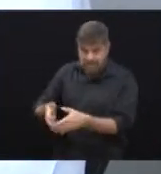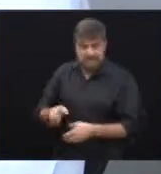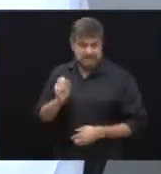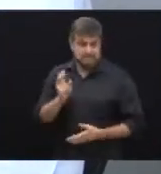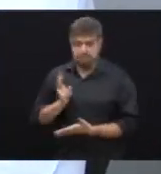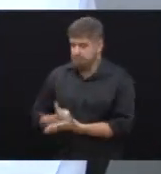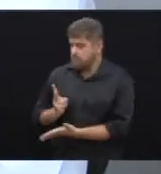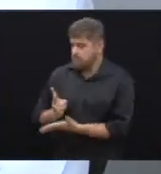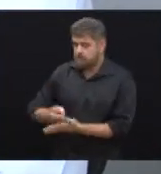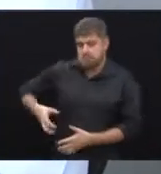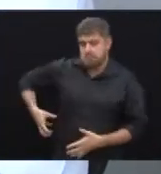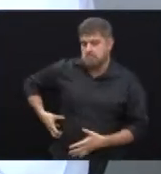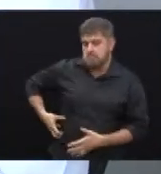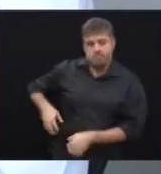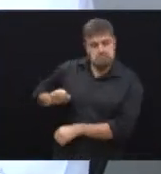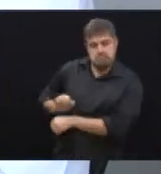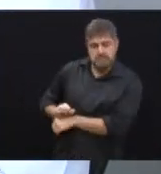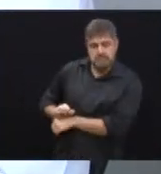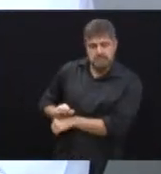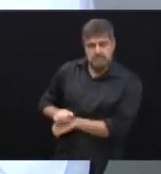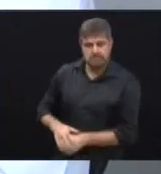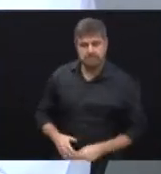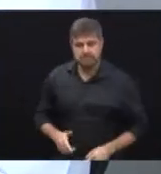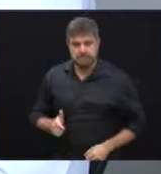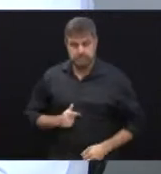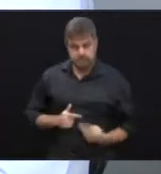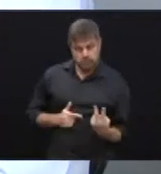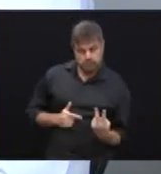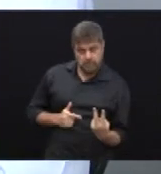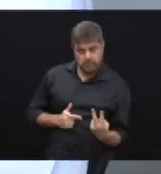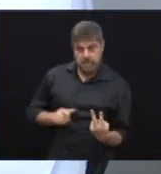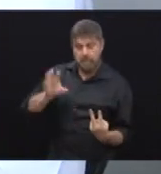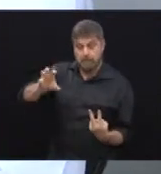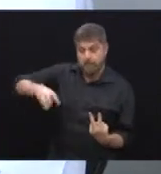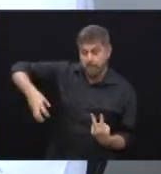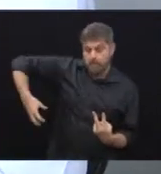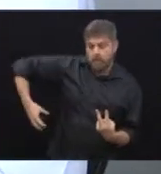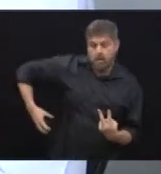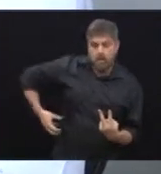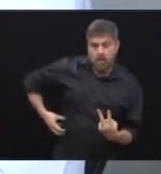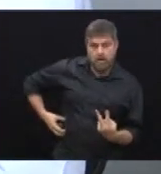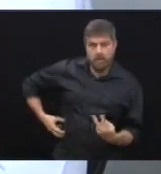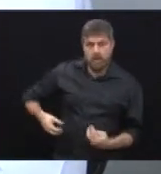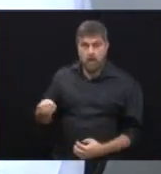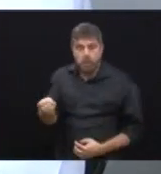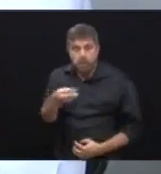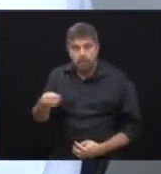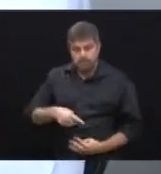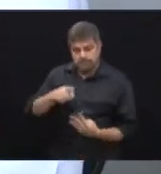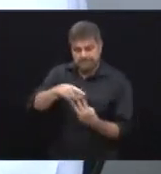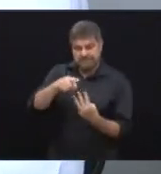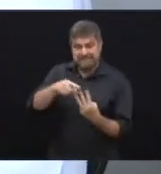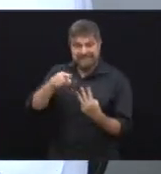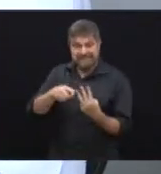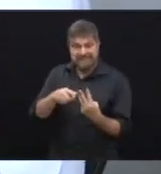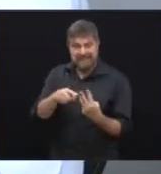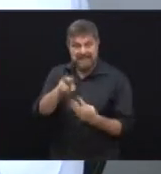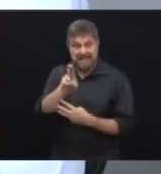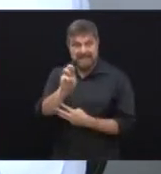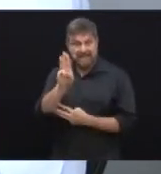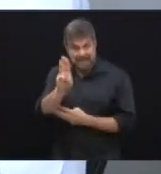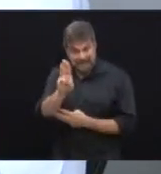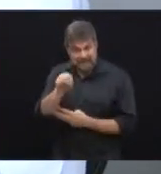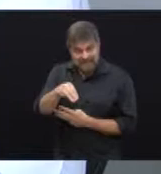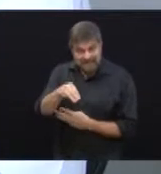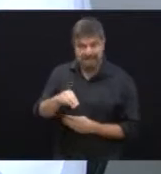Do contrário, ele fica lá no lugarzinho dele, os dois. E aí você, na hora que transplanta, coloca um terceiro rim na